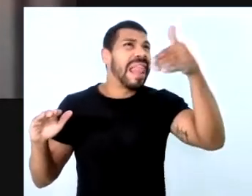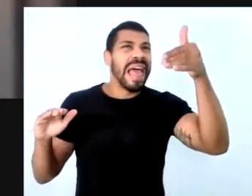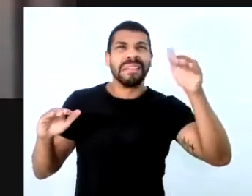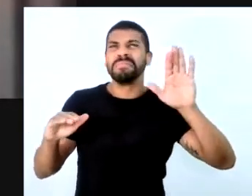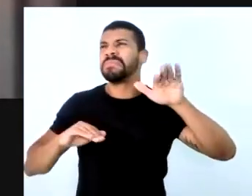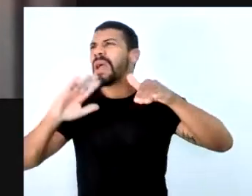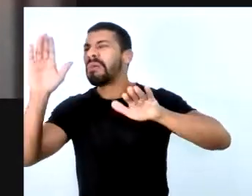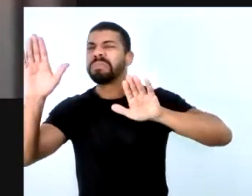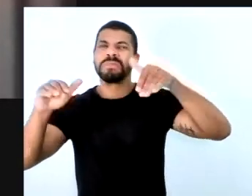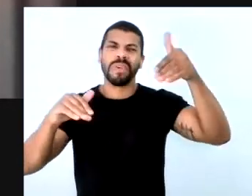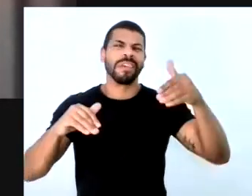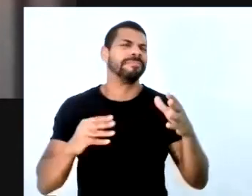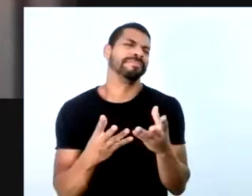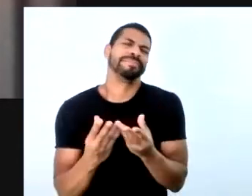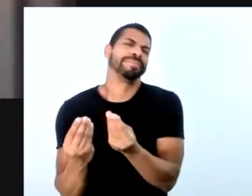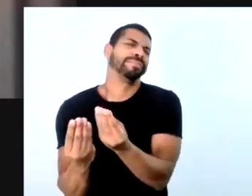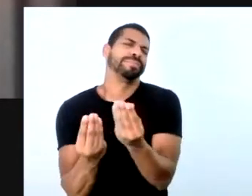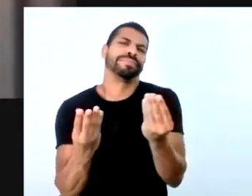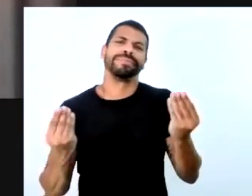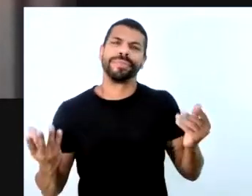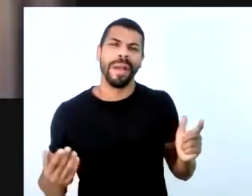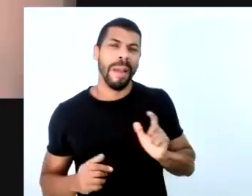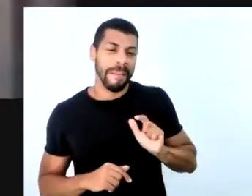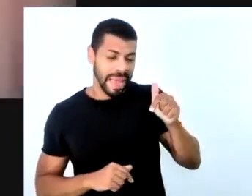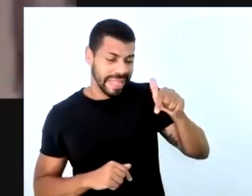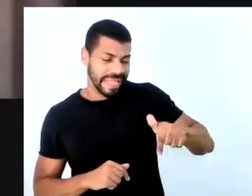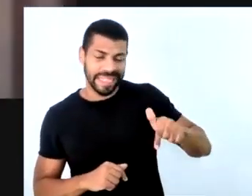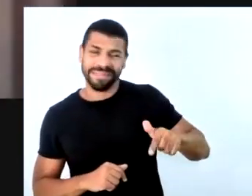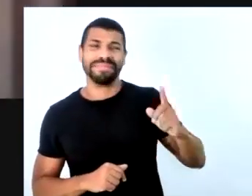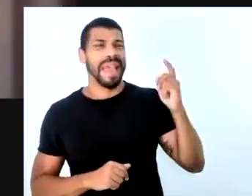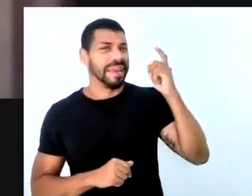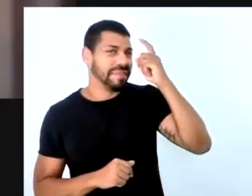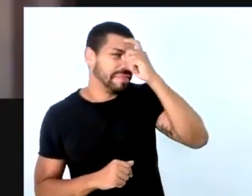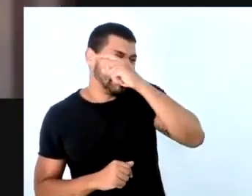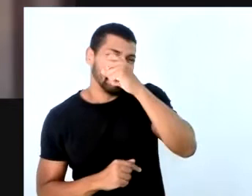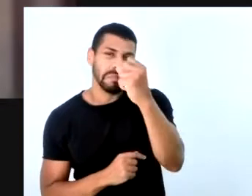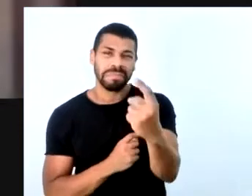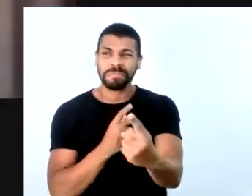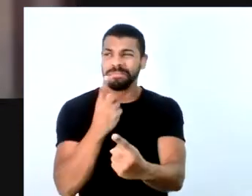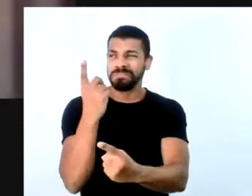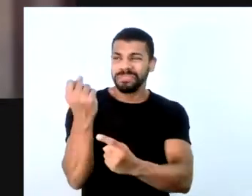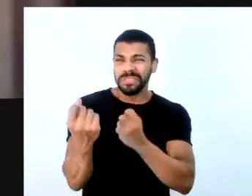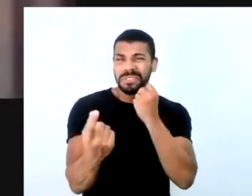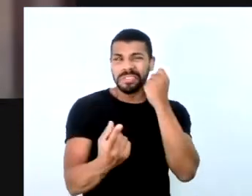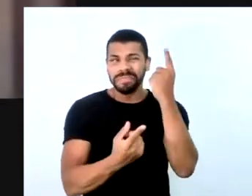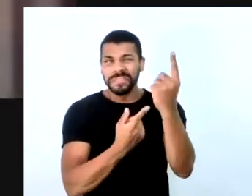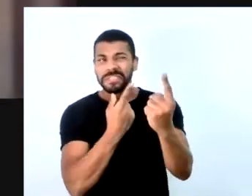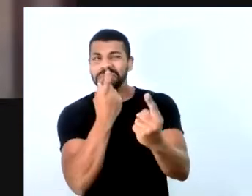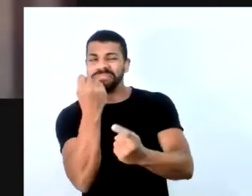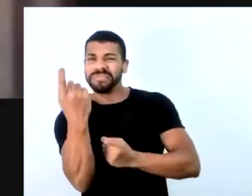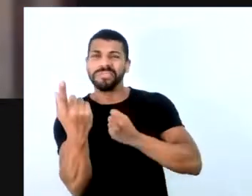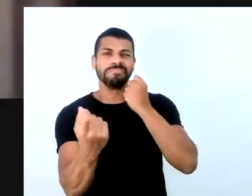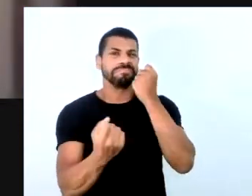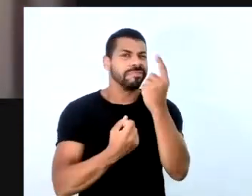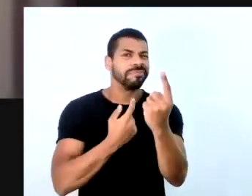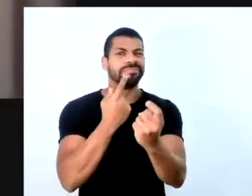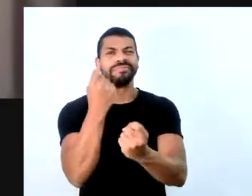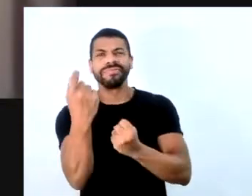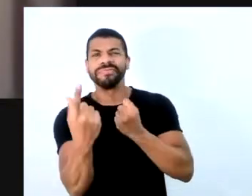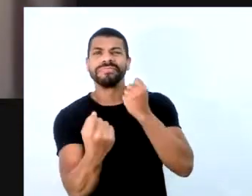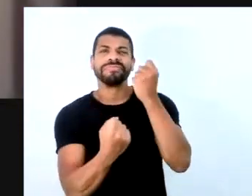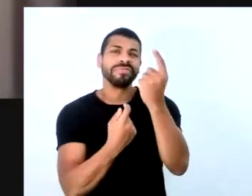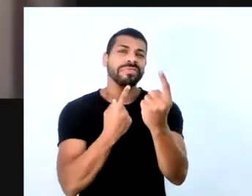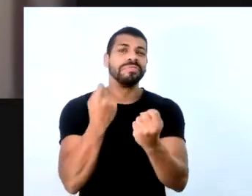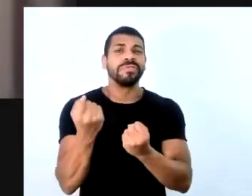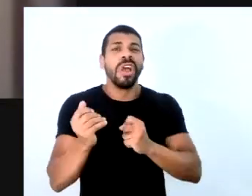Brasil. Lá fora tinha muita coisa, porque elas fizeram carreira internacional. Então lá fora tinha muita coisa, mas aqui no Brasil não tinha quase nada, e o que tinha era